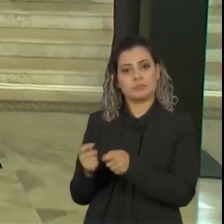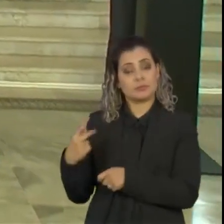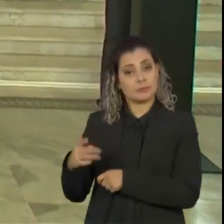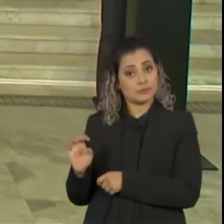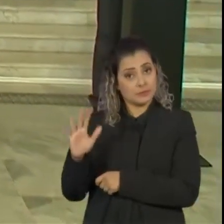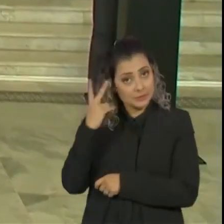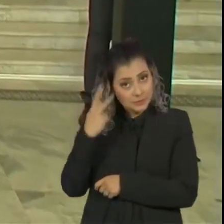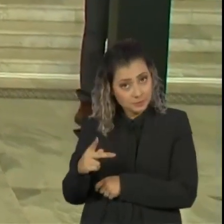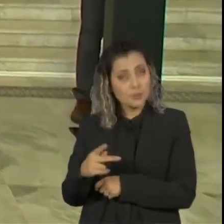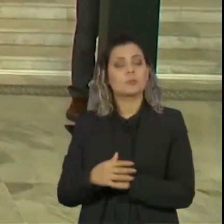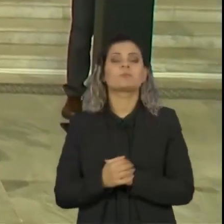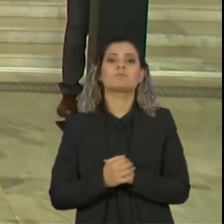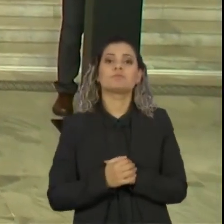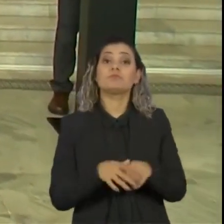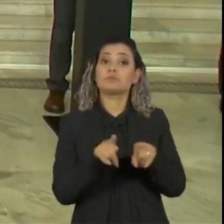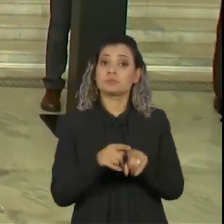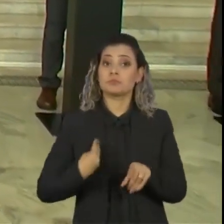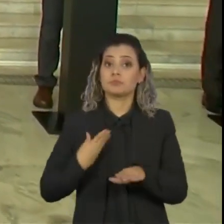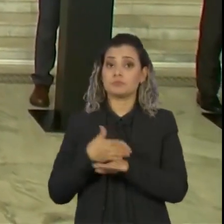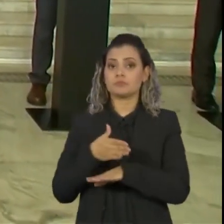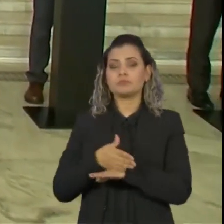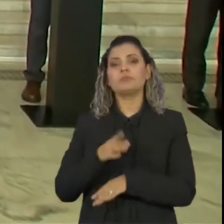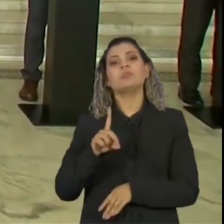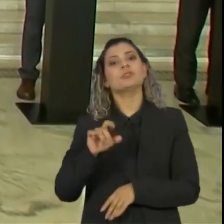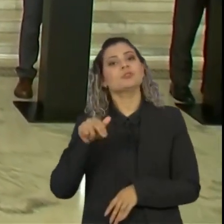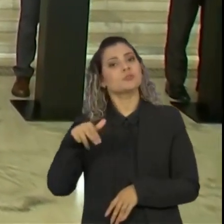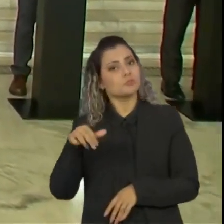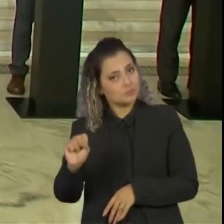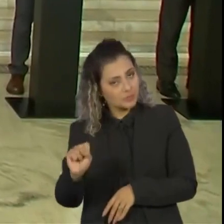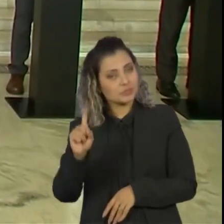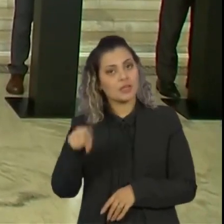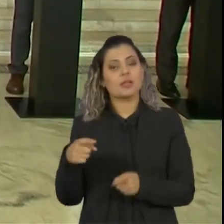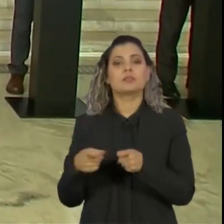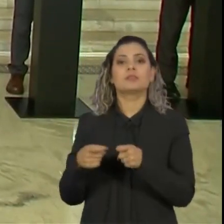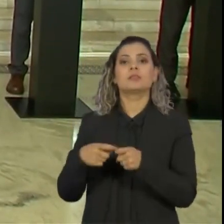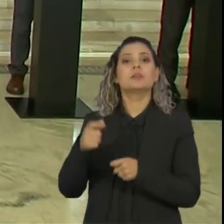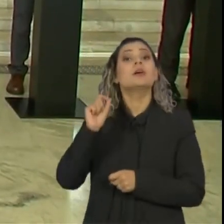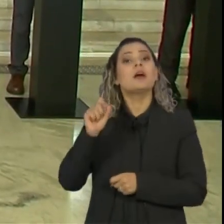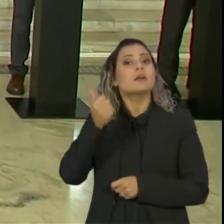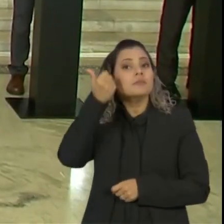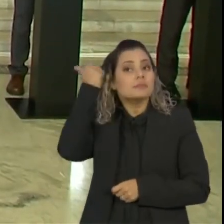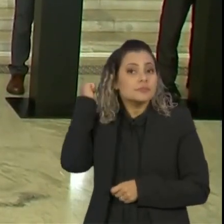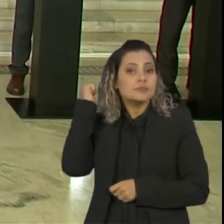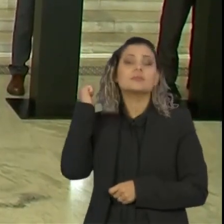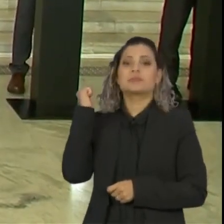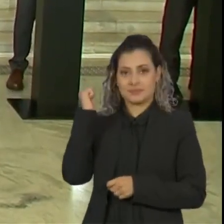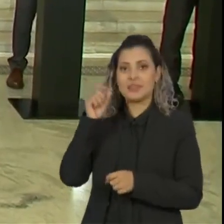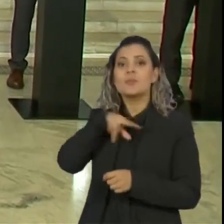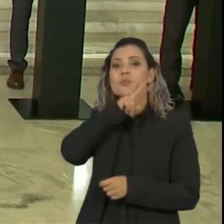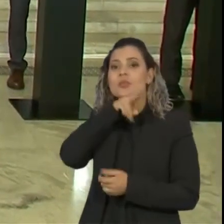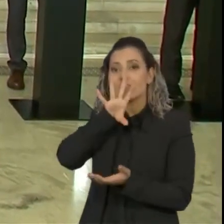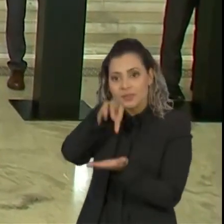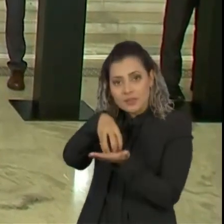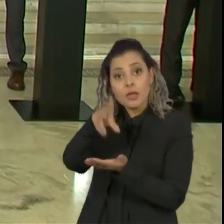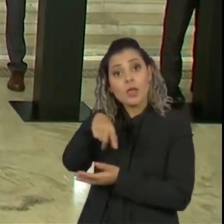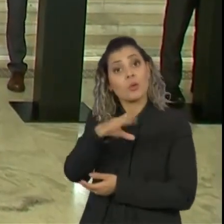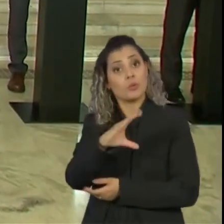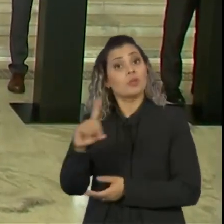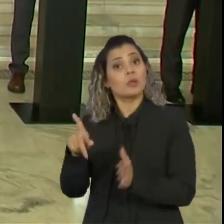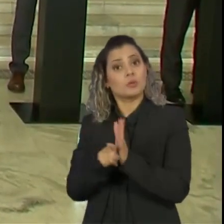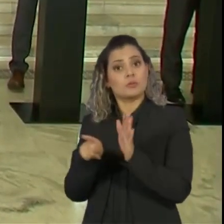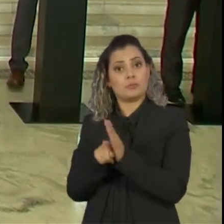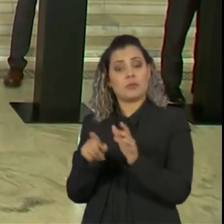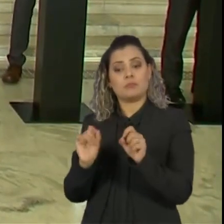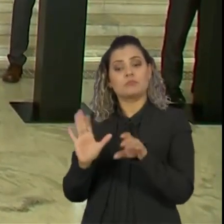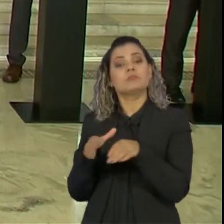do Novo Coronavírus. Também o doutor Dimas Covas, que é diretor do Instituto Butantan, que está coordenando